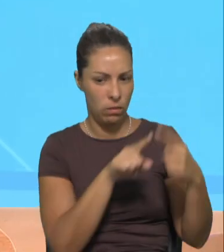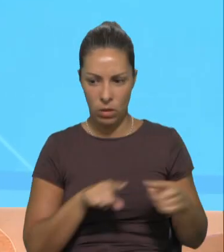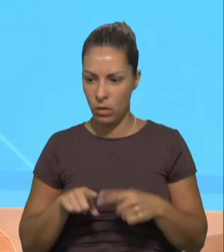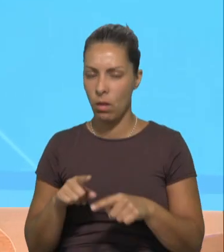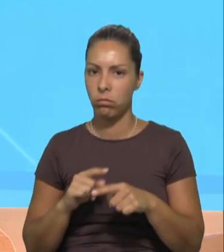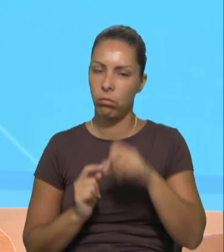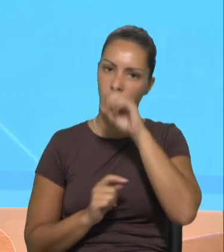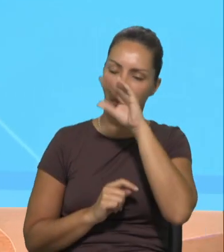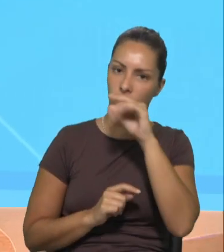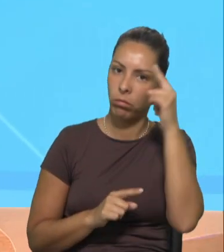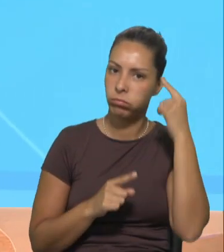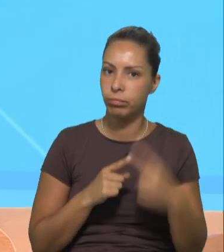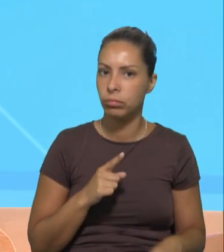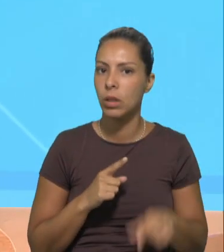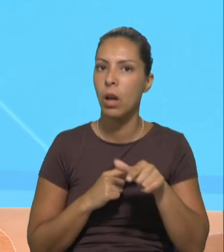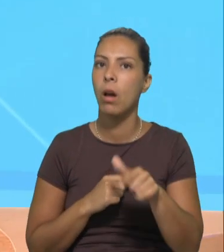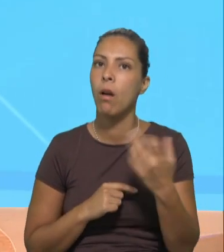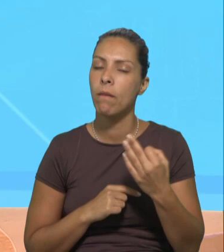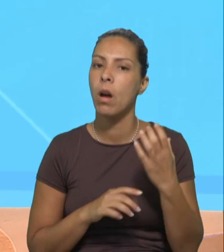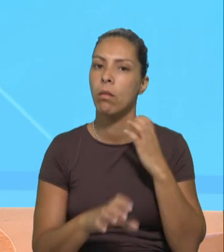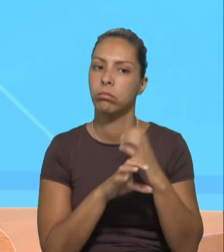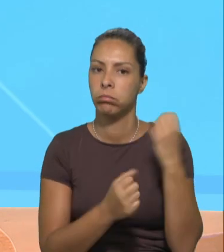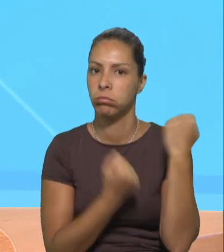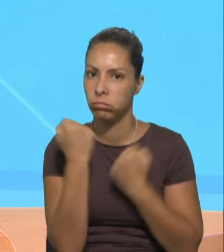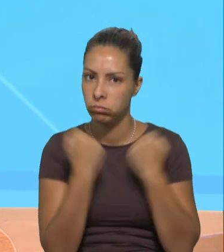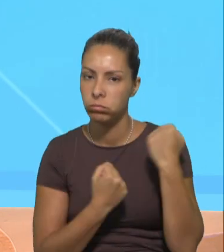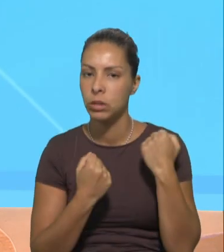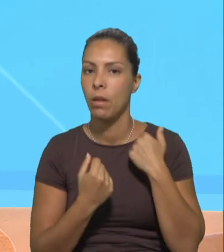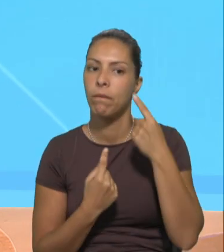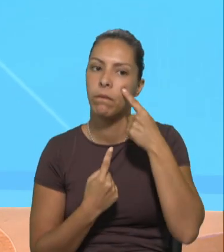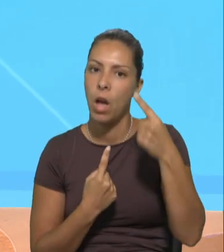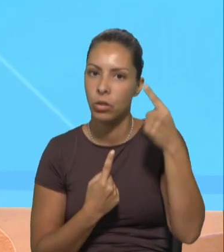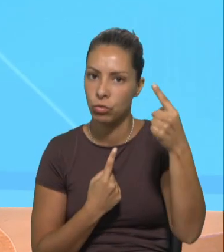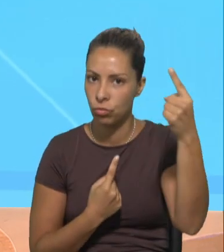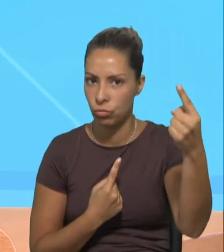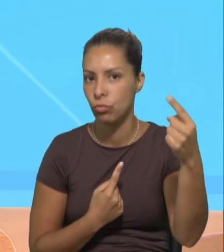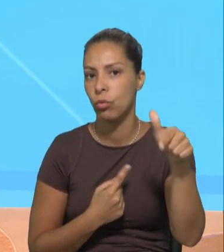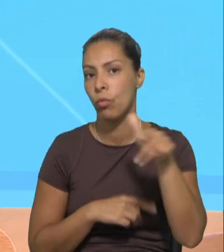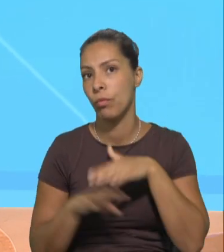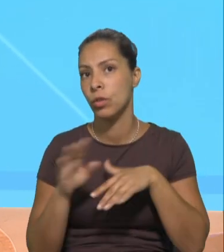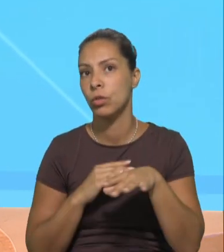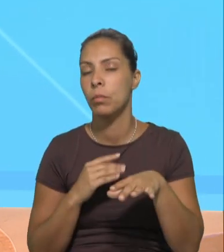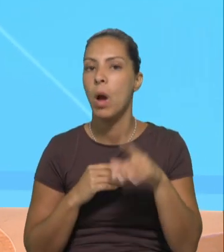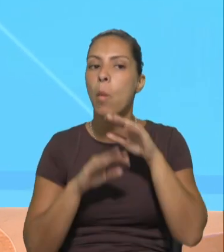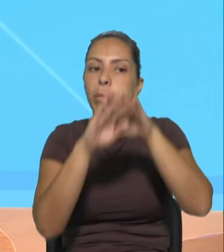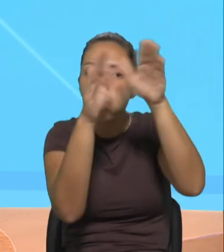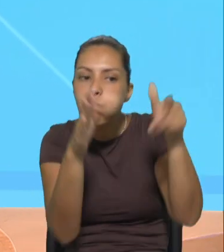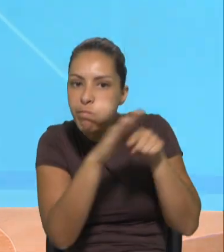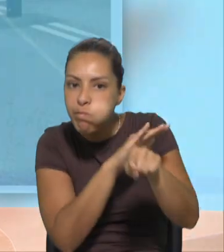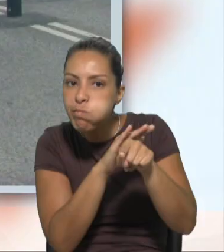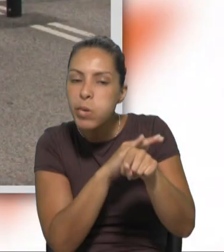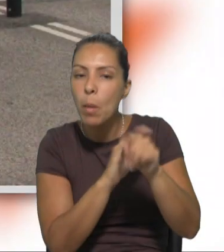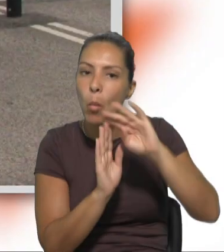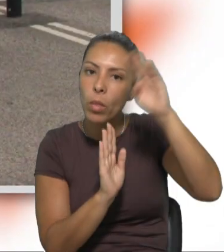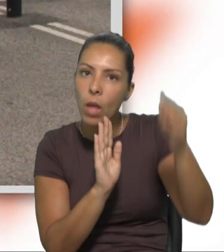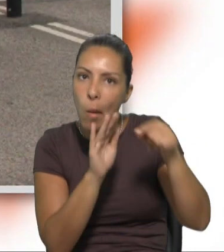voltas, por 2 vezes na autocaravana, fizemos várias viagens, foi realmente, como disse, para ver as grutas, não é? E foi toda as grutas